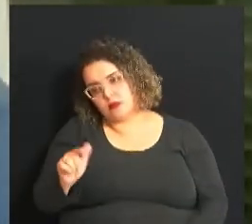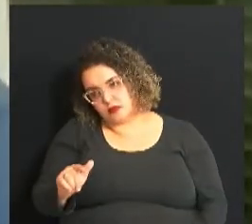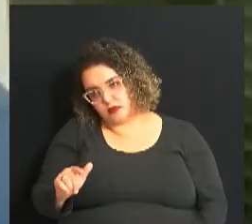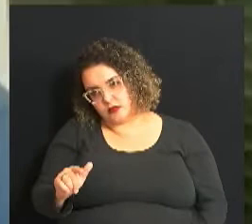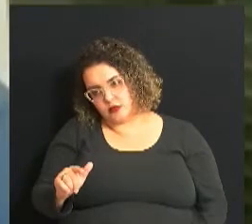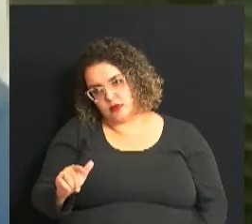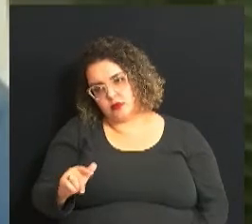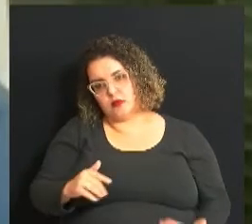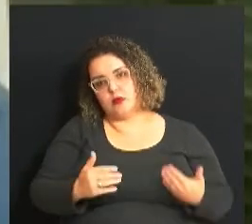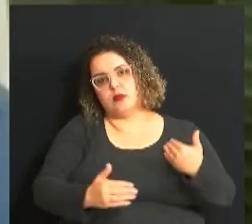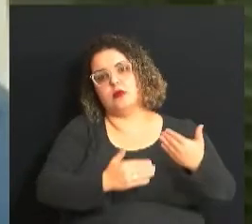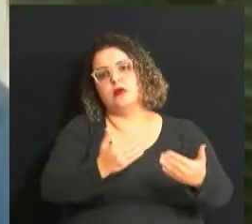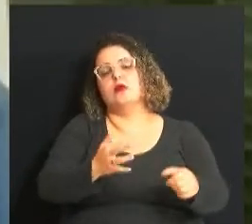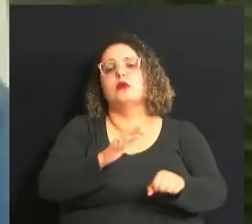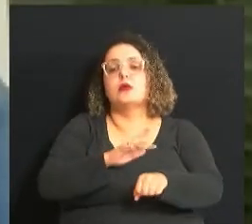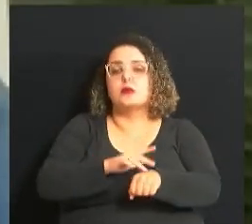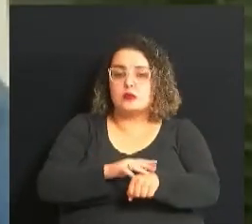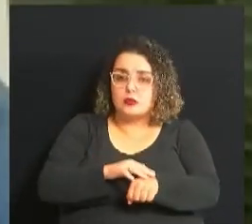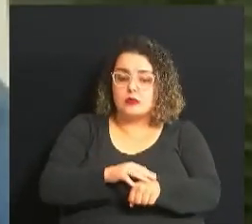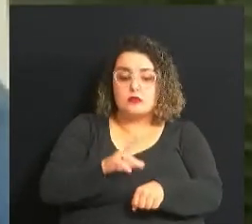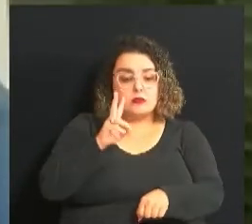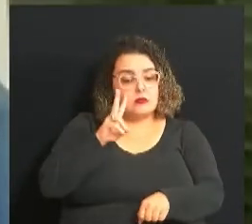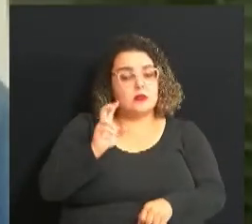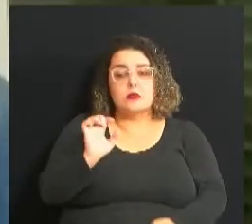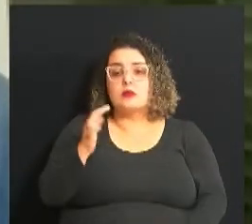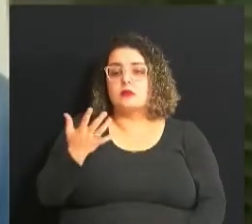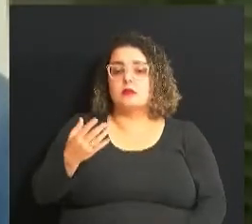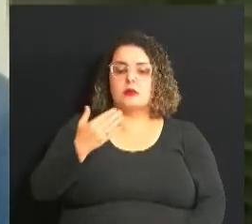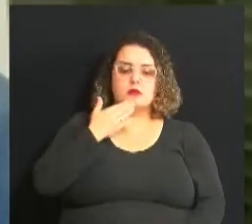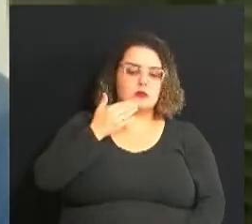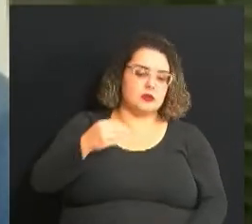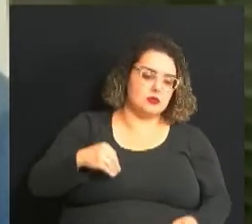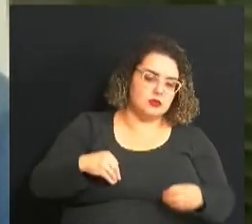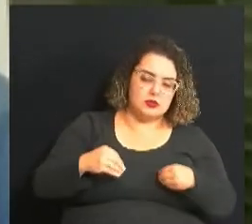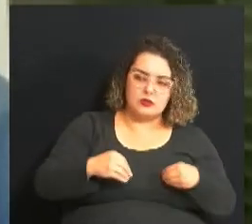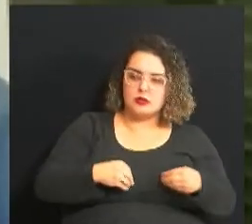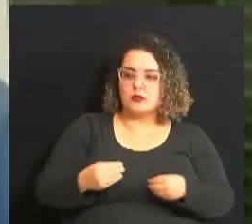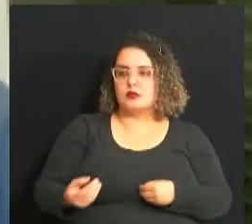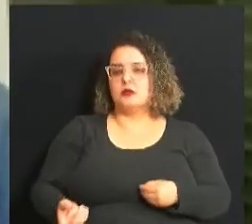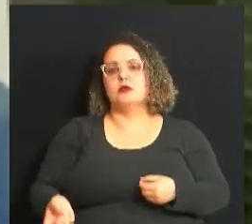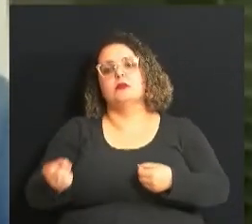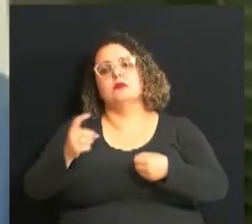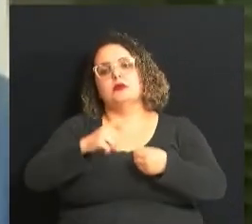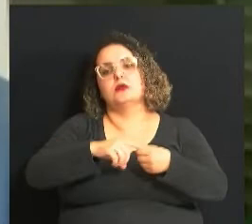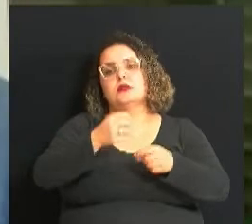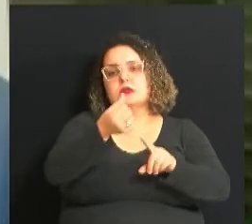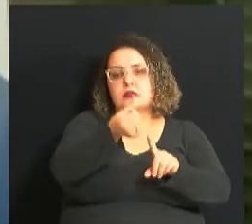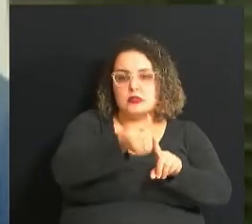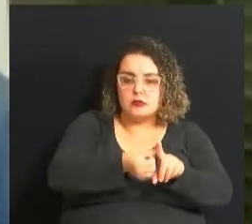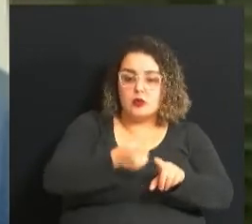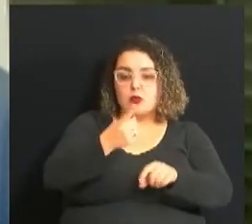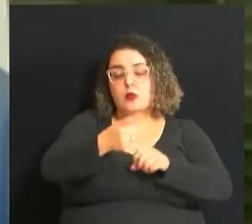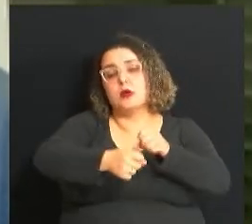dessa doença e ver o que vai acontecer. Você pede outros exames, manda ele voltar depois de 6 meses, 1 ano, faz exames. Às vezes,